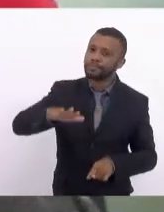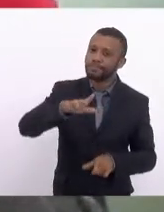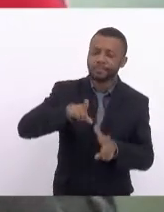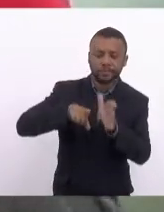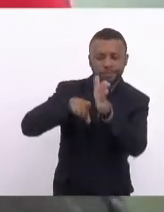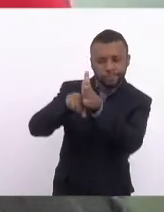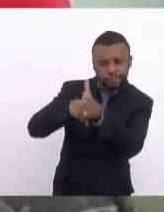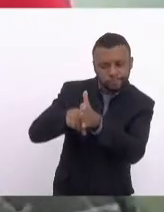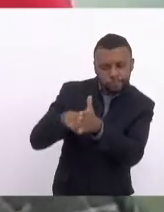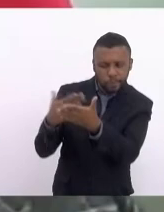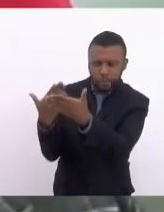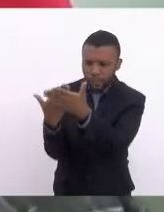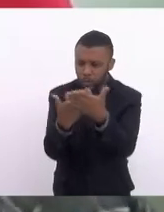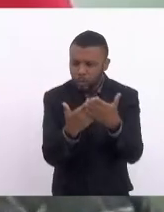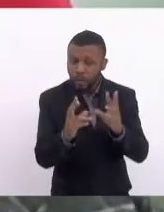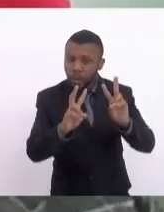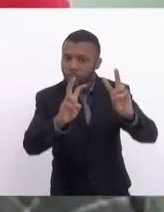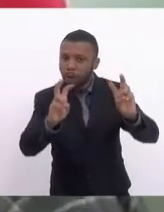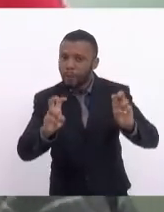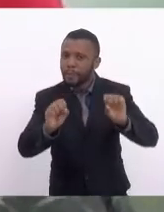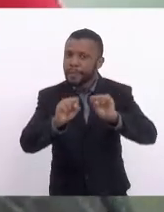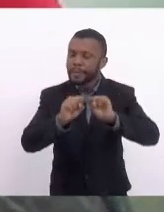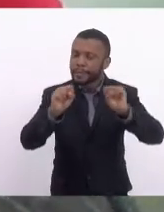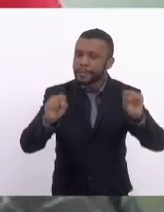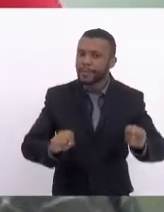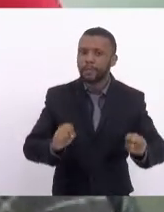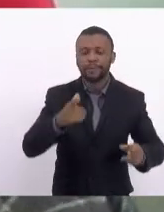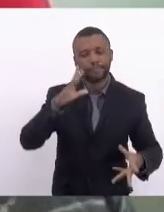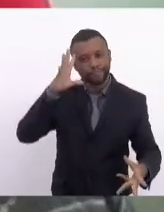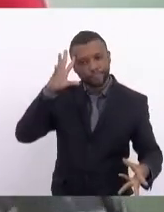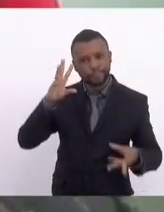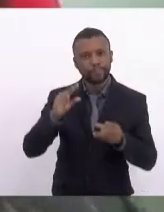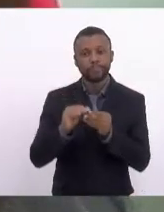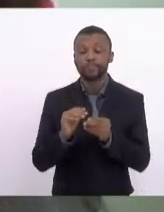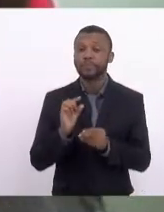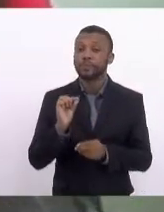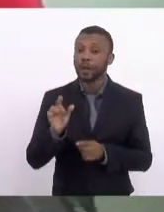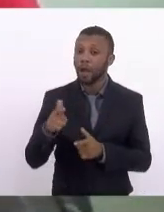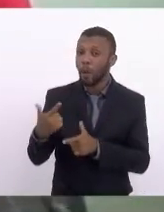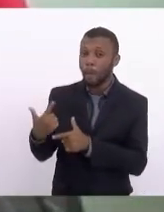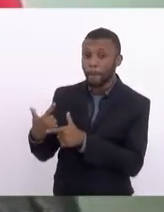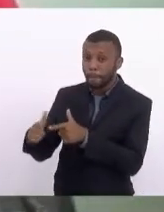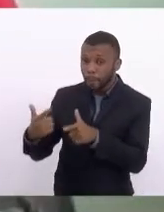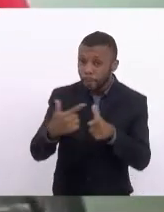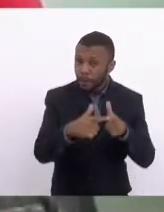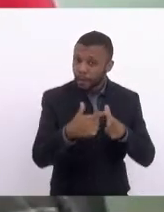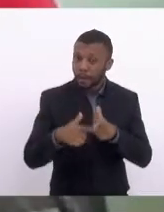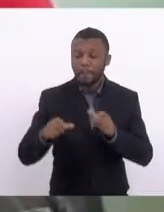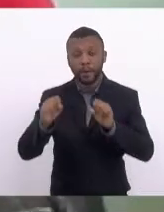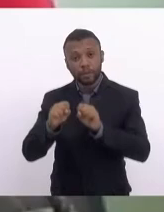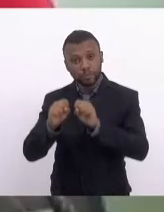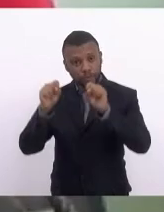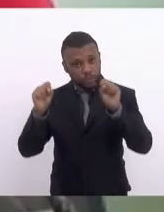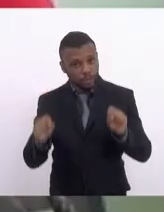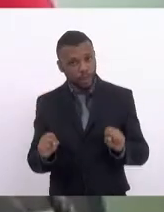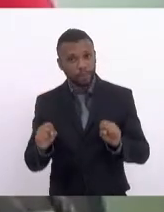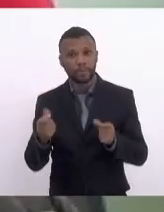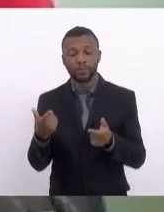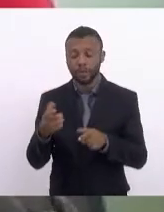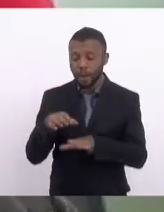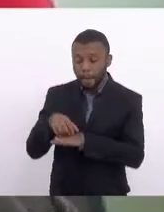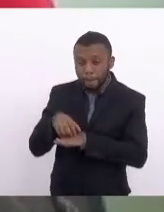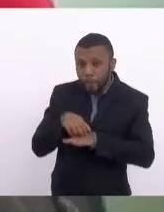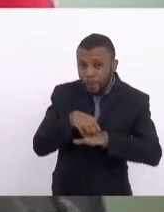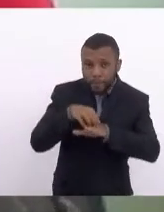desse sistema o entendimento que os problemas do sistema de mobilidade, eles